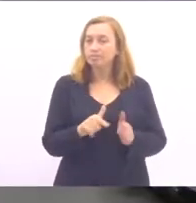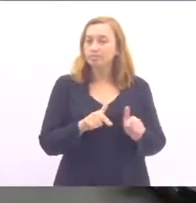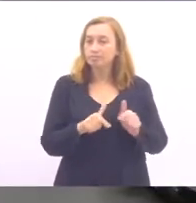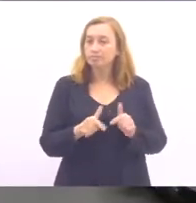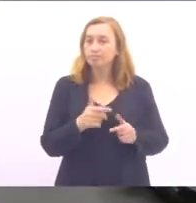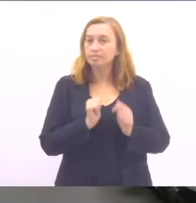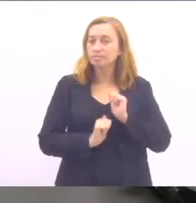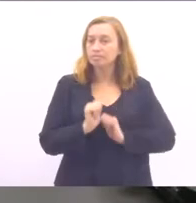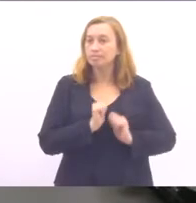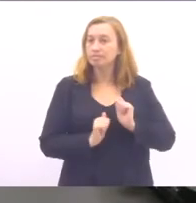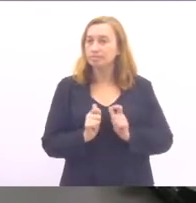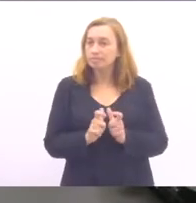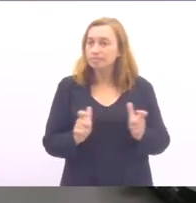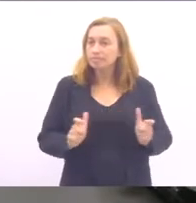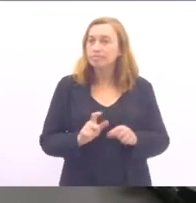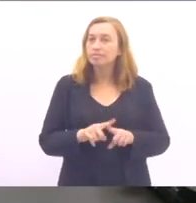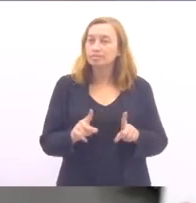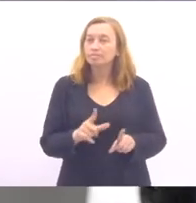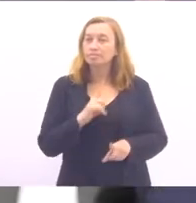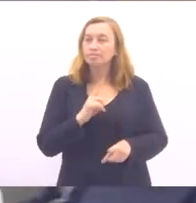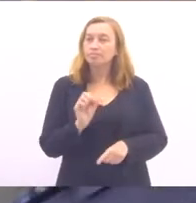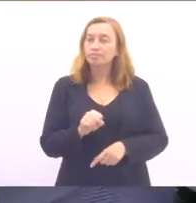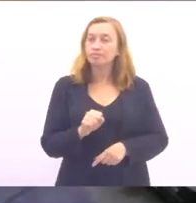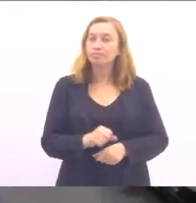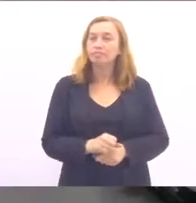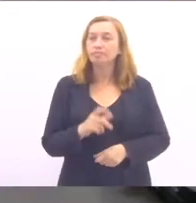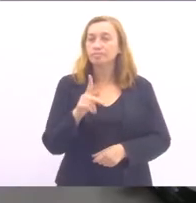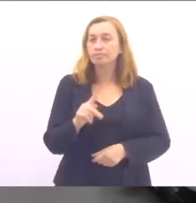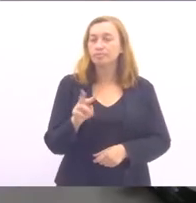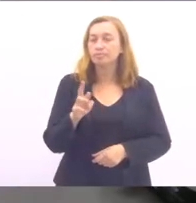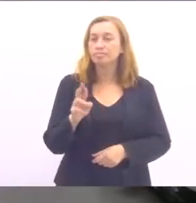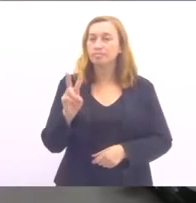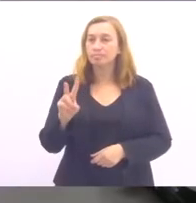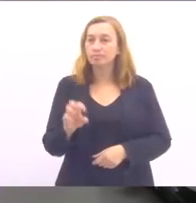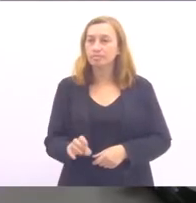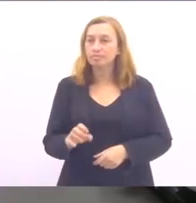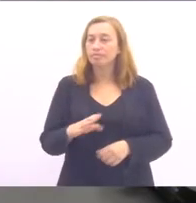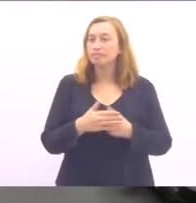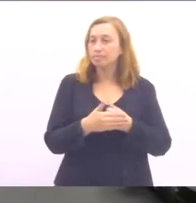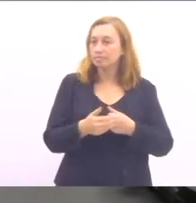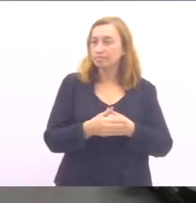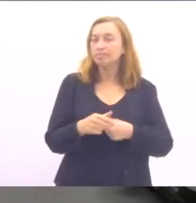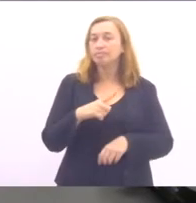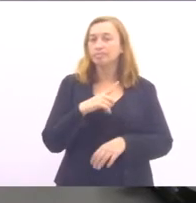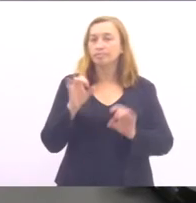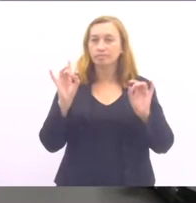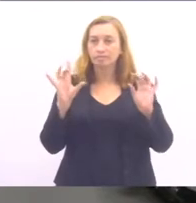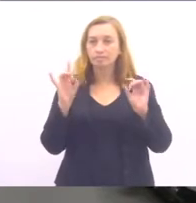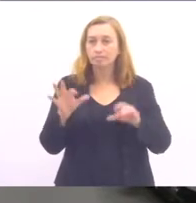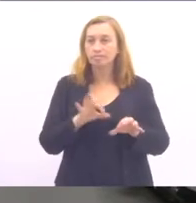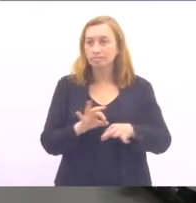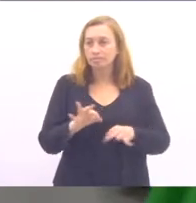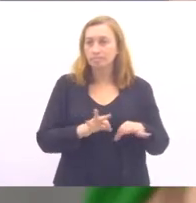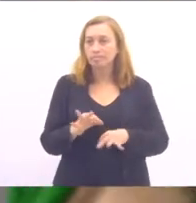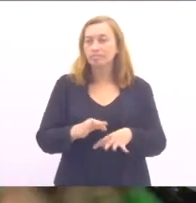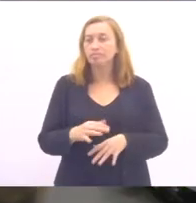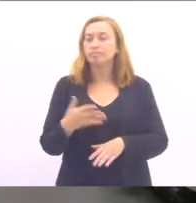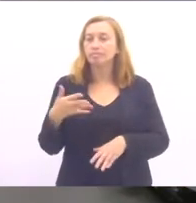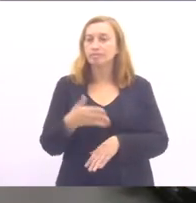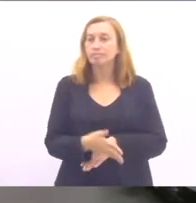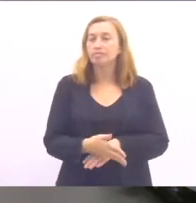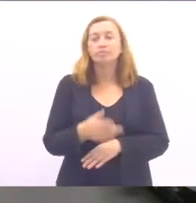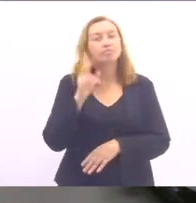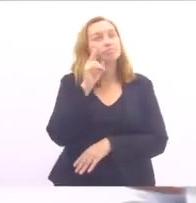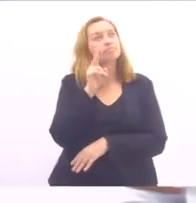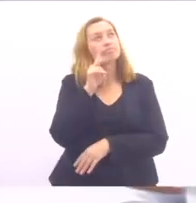anseios são muitos, mas a gente tem... Olha, você sabe que o PROV é um programa que eu tenho um carinho todo especial, porque a gente chegou, eu